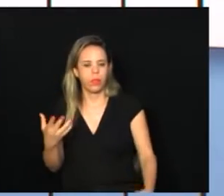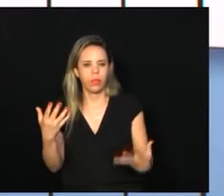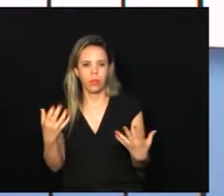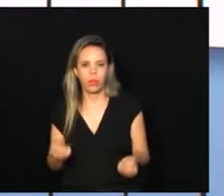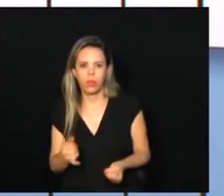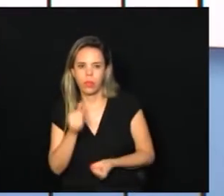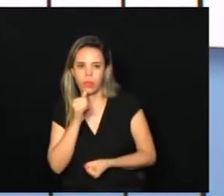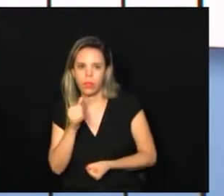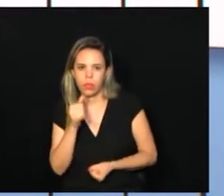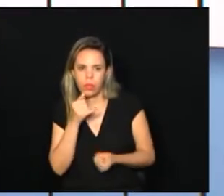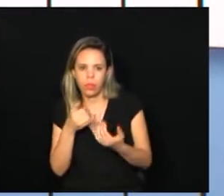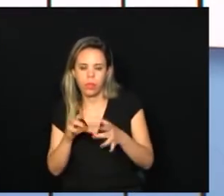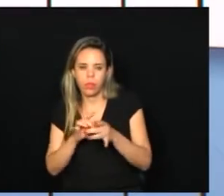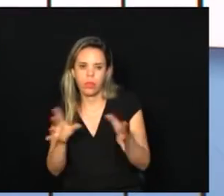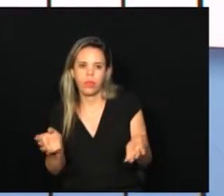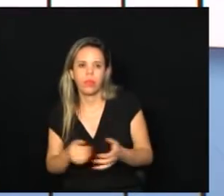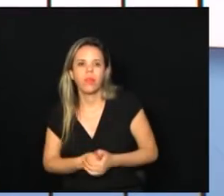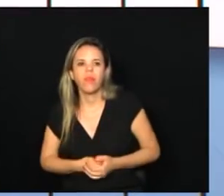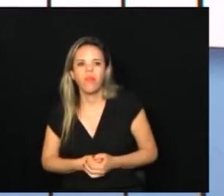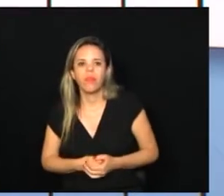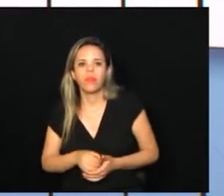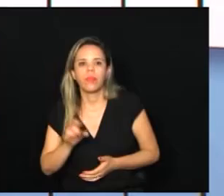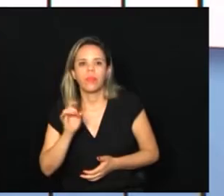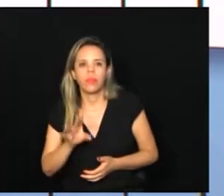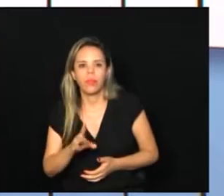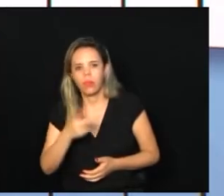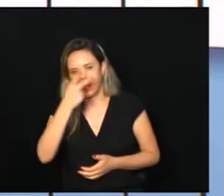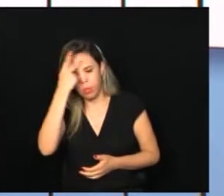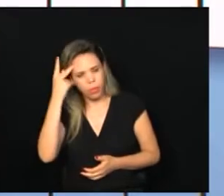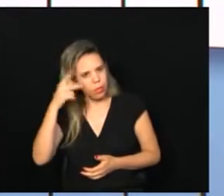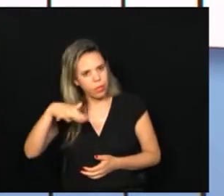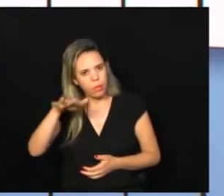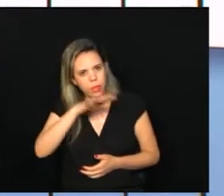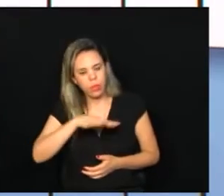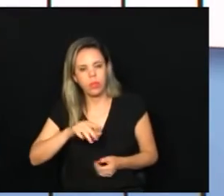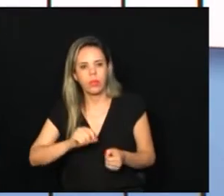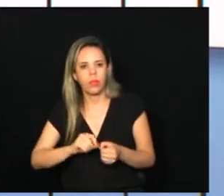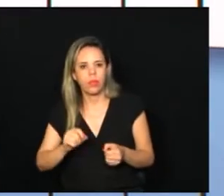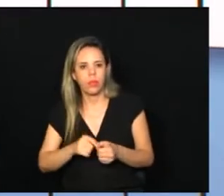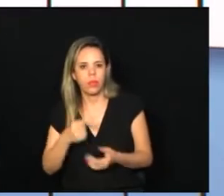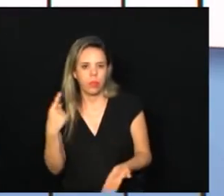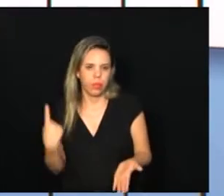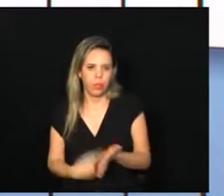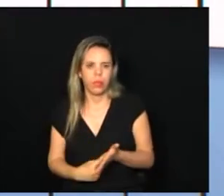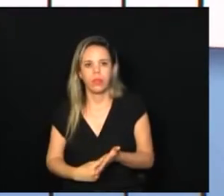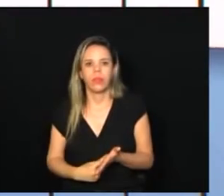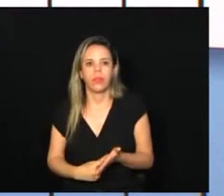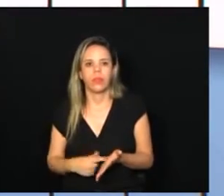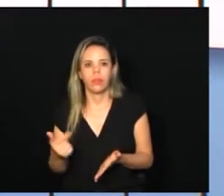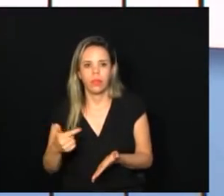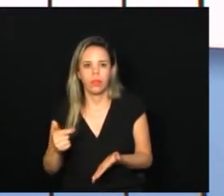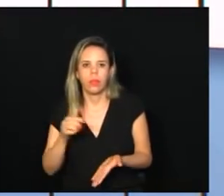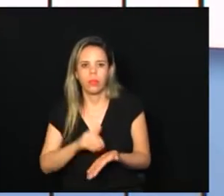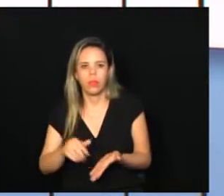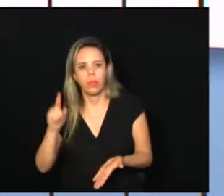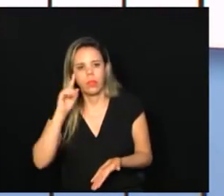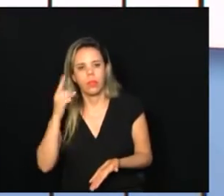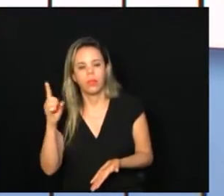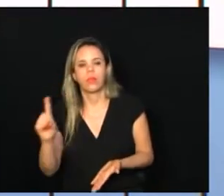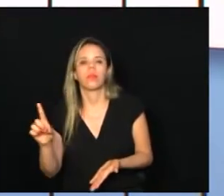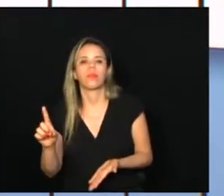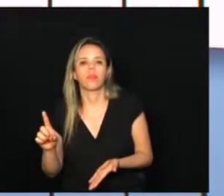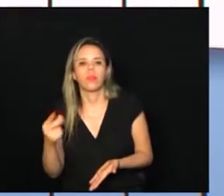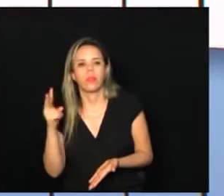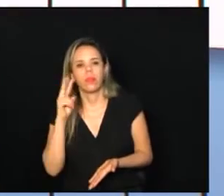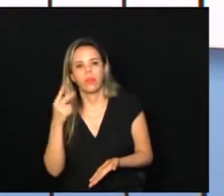exemplo, demandas espontâneas, apenas essas pessoas que foram agendadas para esse segundo dia D.